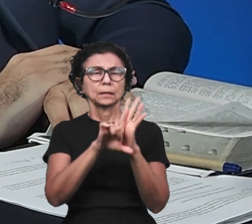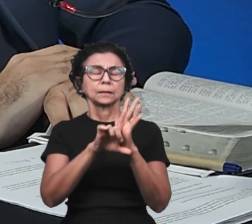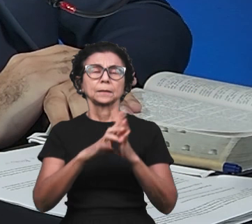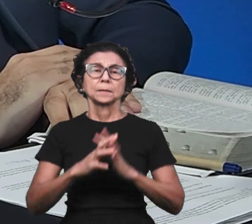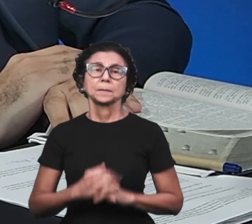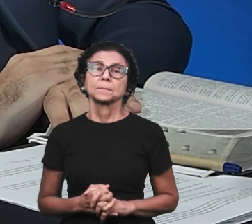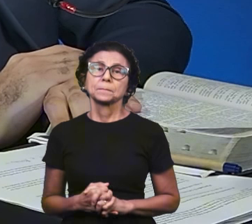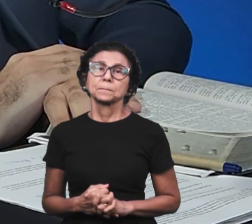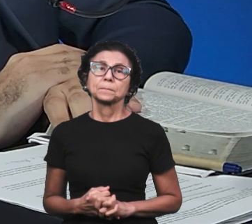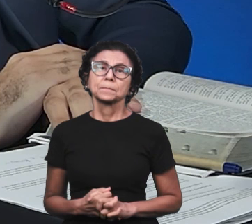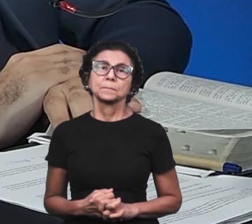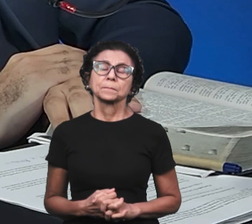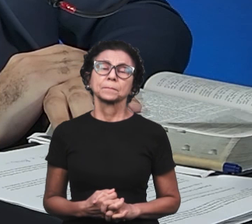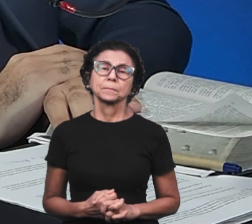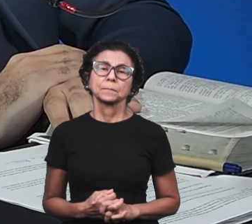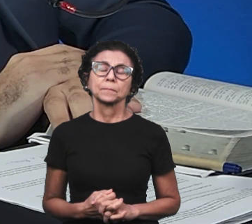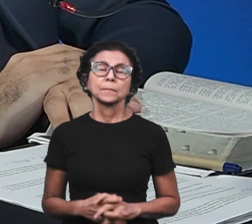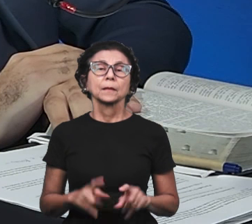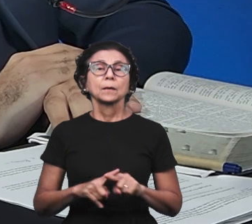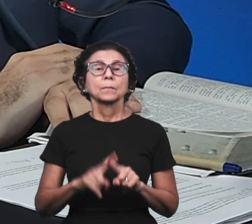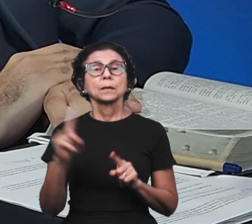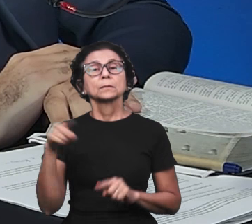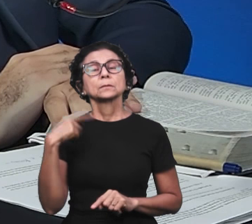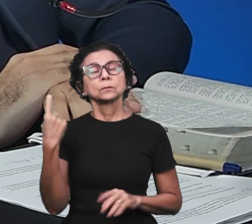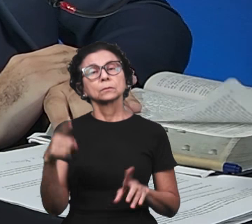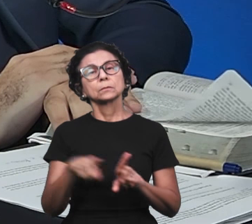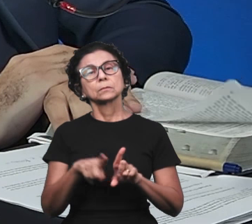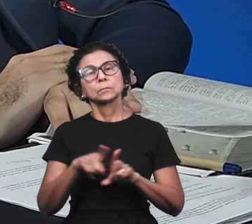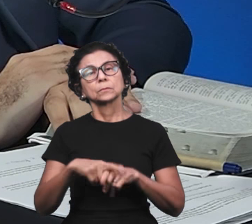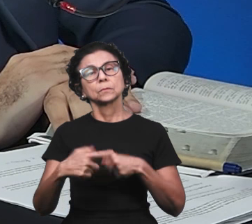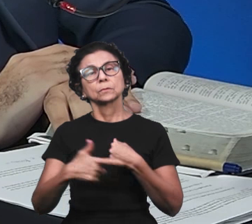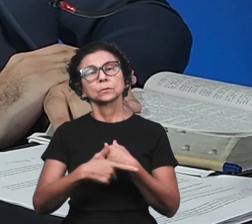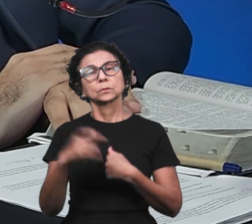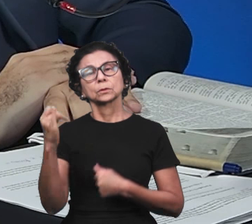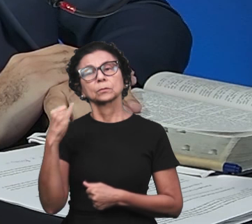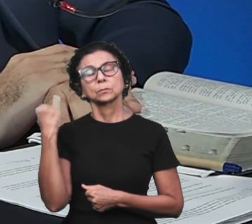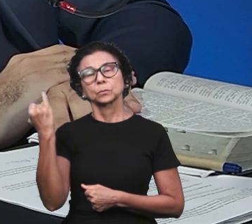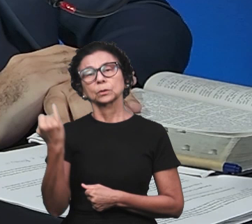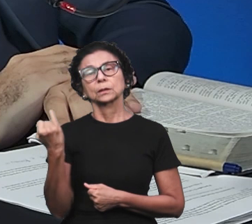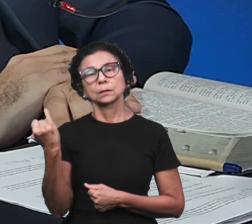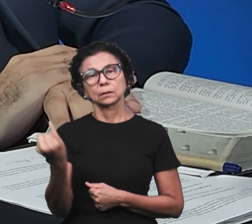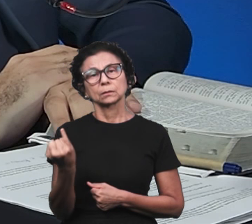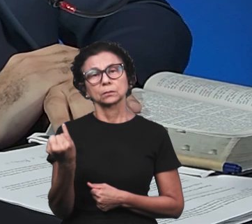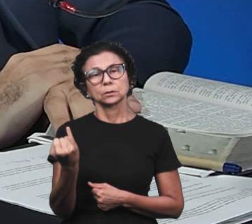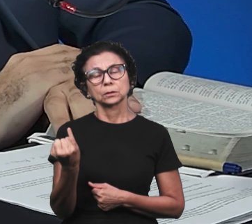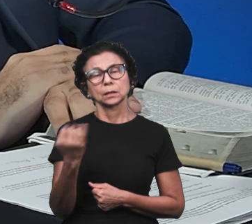também temos um papel importante. Deus nos chamou para sermos atalaias, para